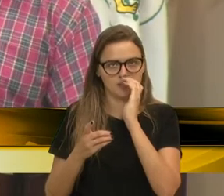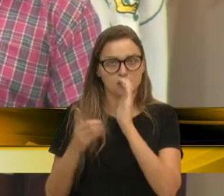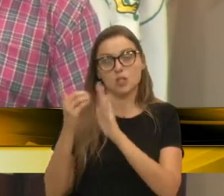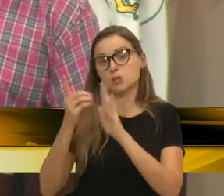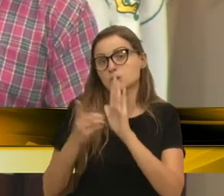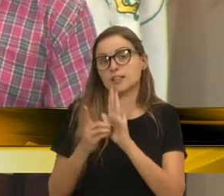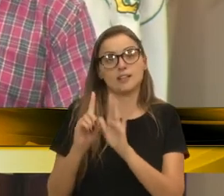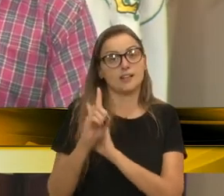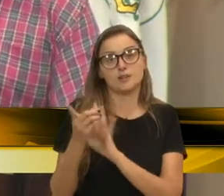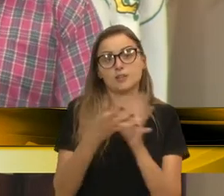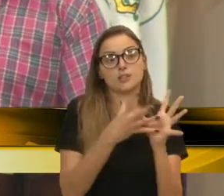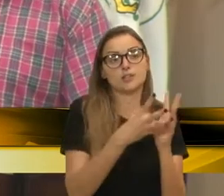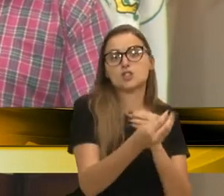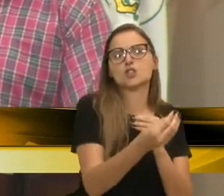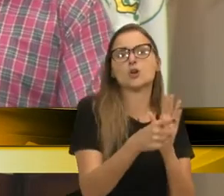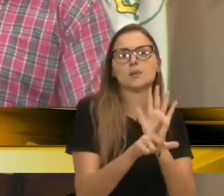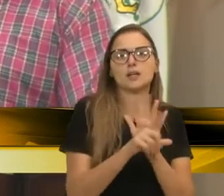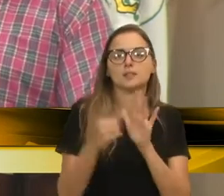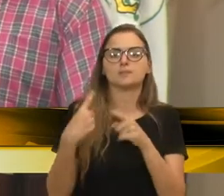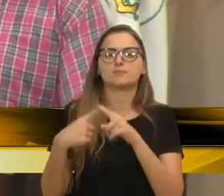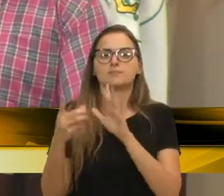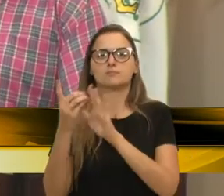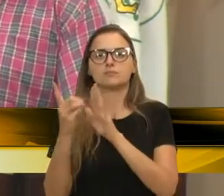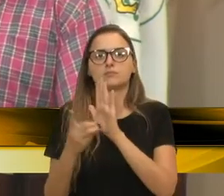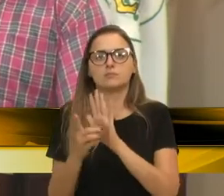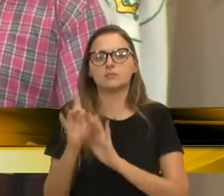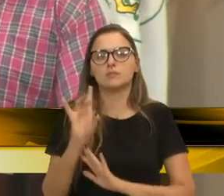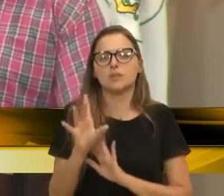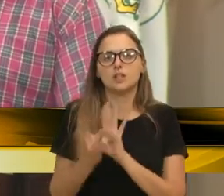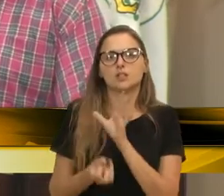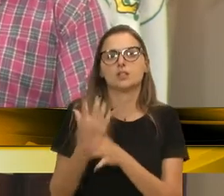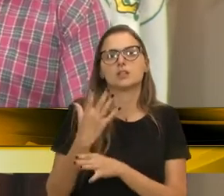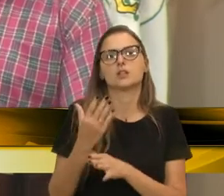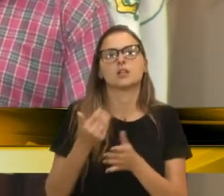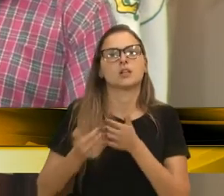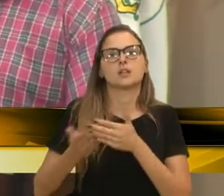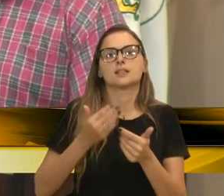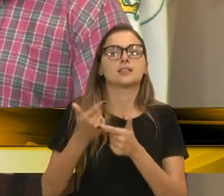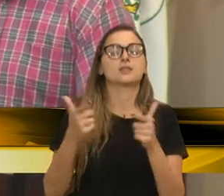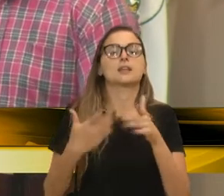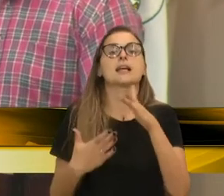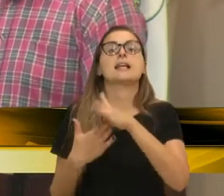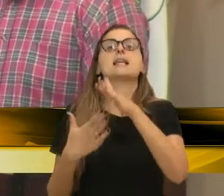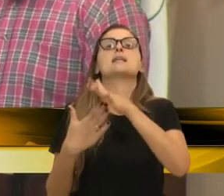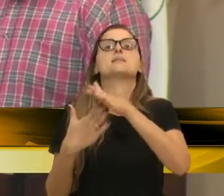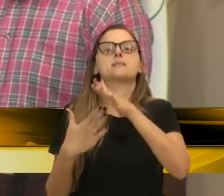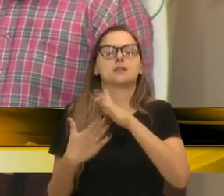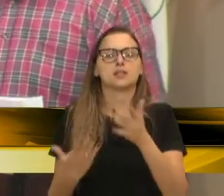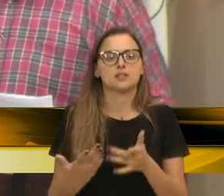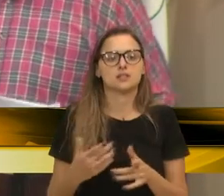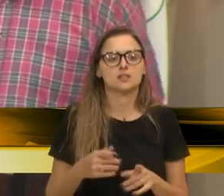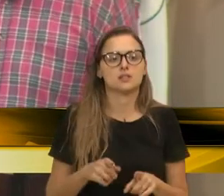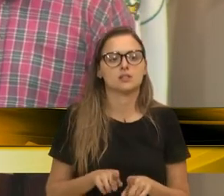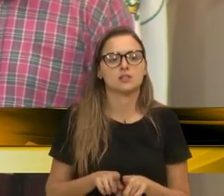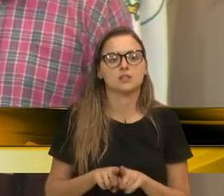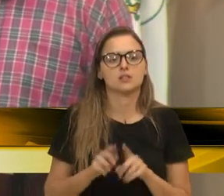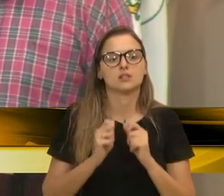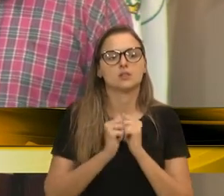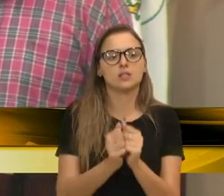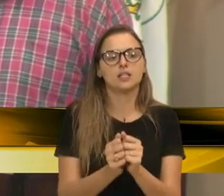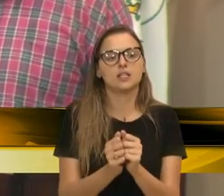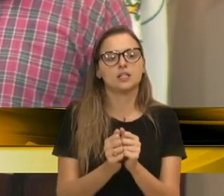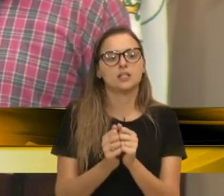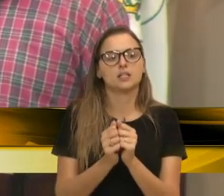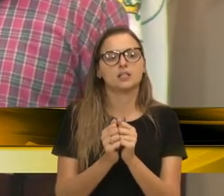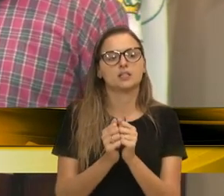indo por terra essa lei, né? Porque no decreto aqui diz que fica instituído sem qualquer restrição. Então, o que eu defendo é a lei que foi aprovada